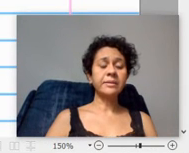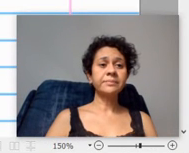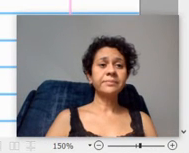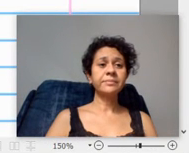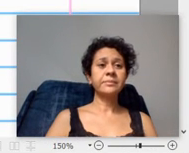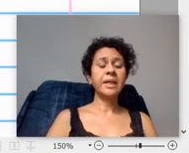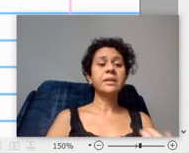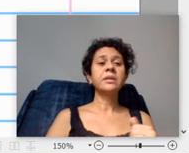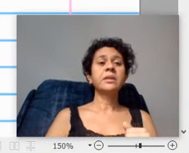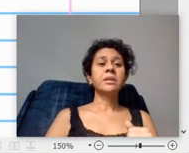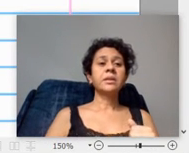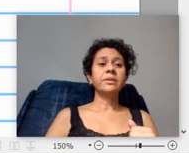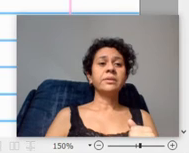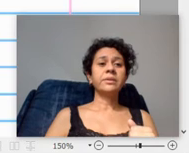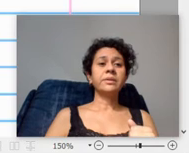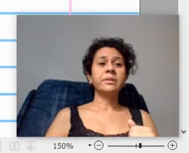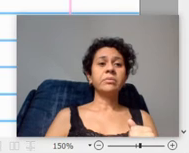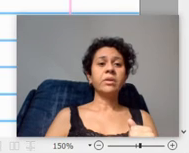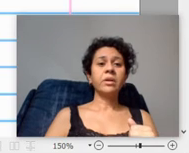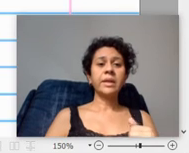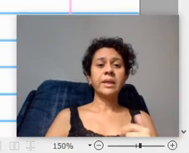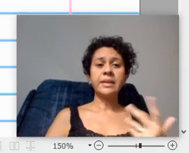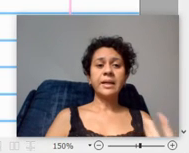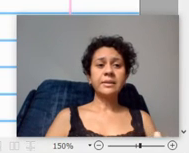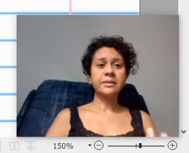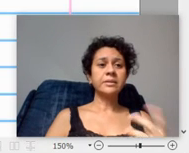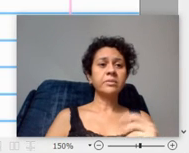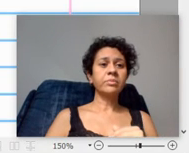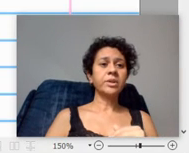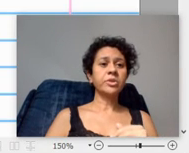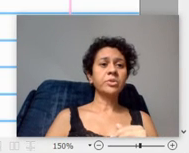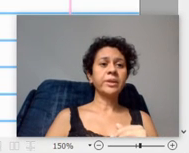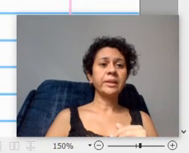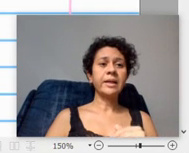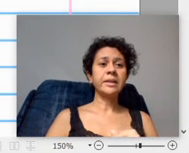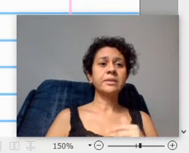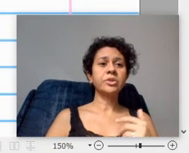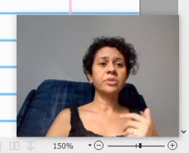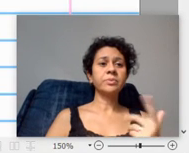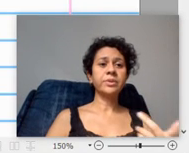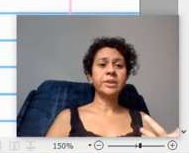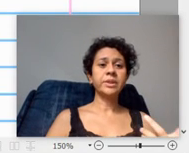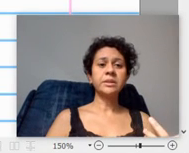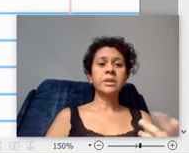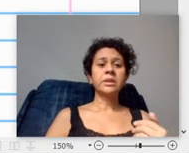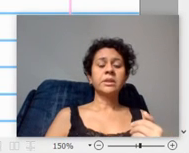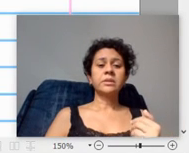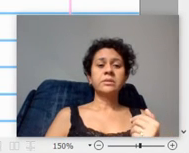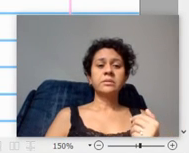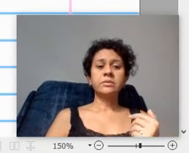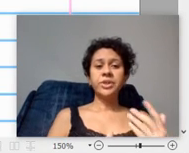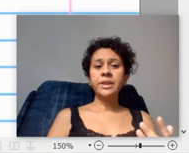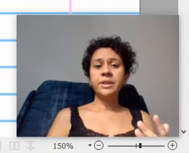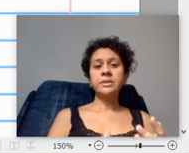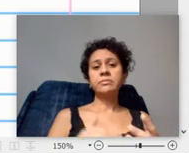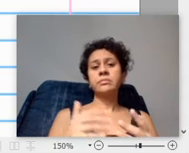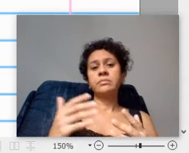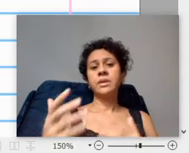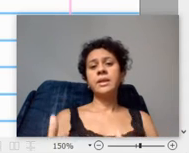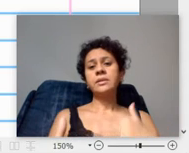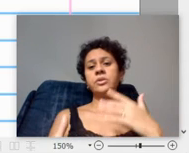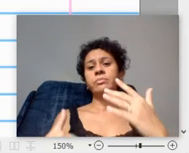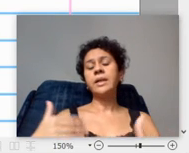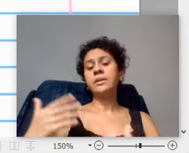colocar a data, né? Então, coloquem a data. Como que a gente põe a data? A gente põe